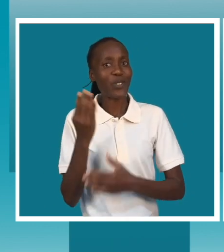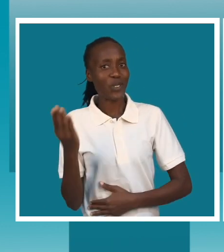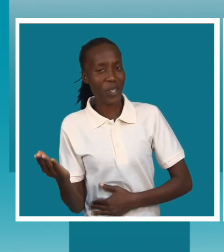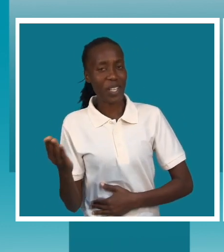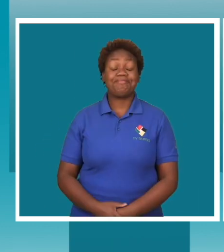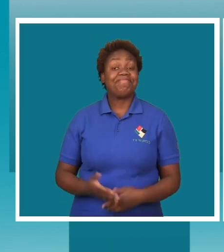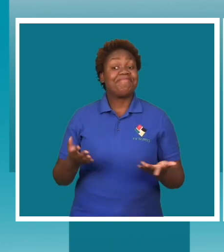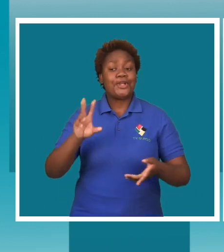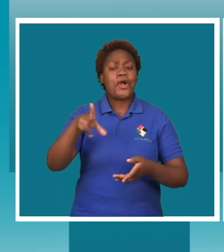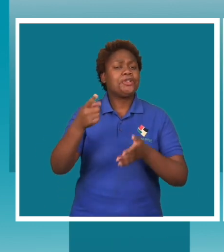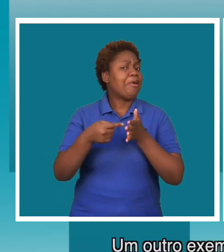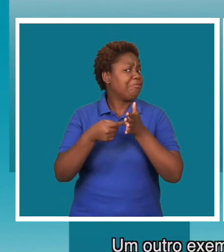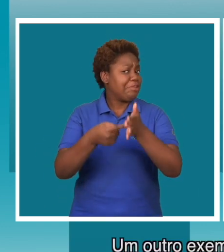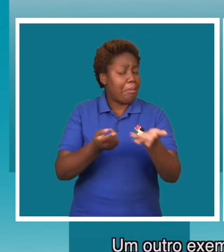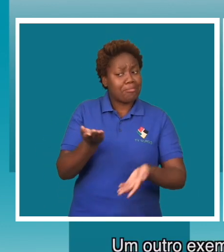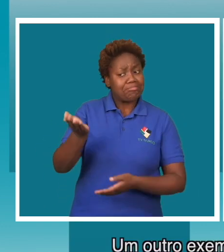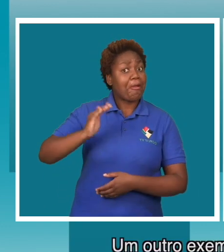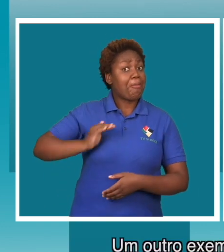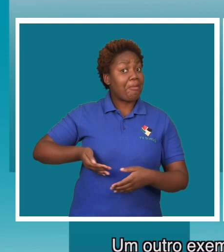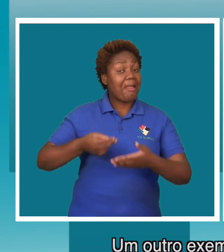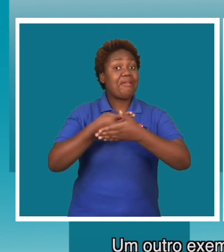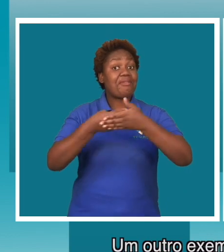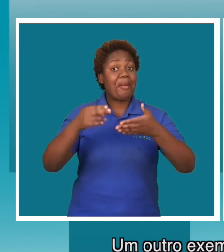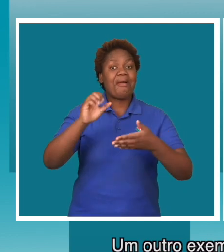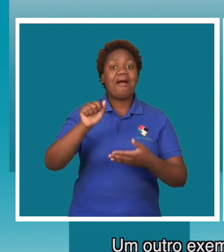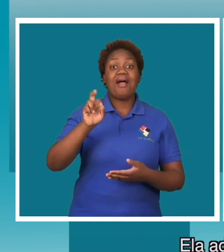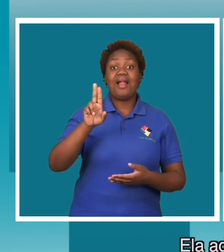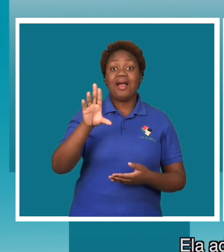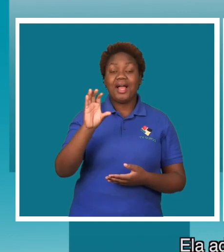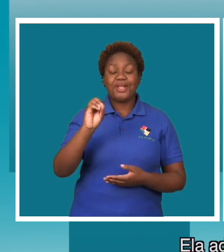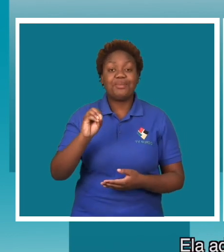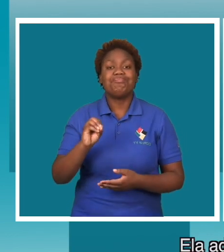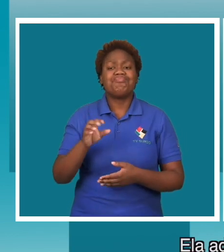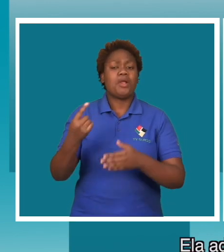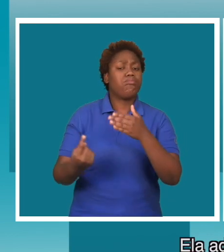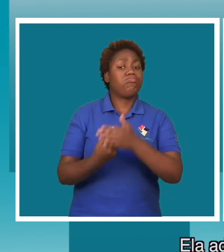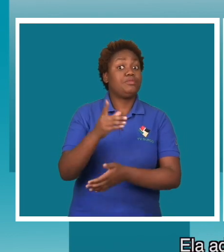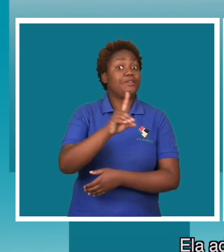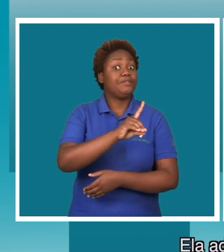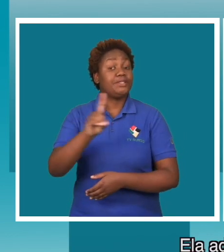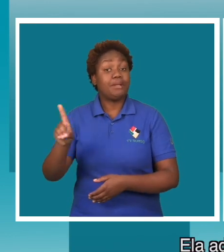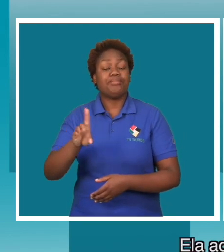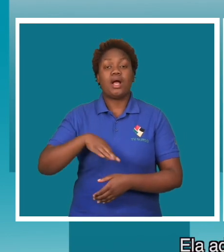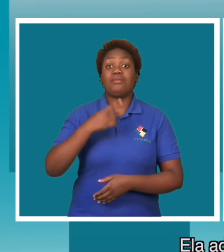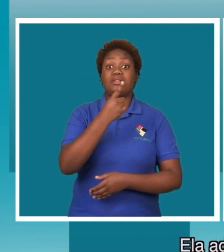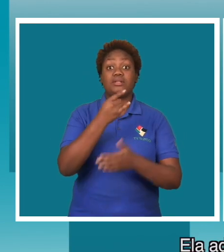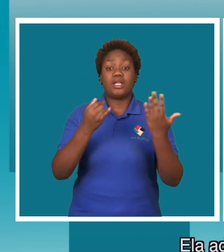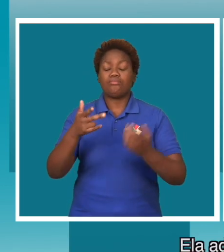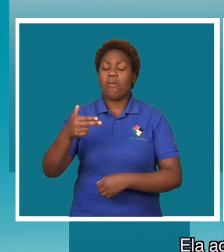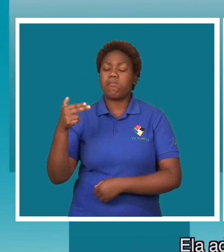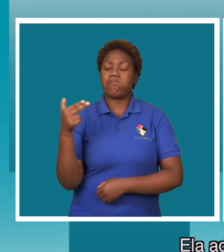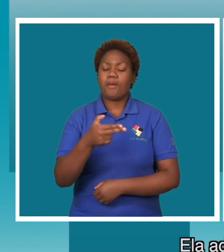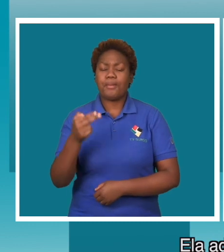ao lado dela. Outro exemplo de superação é Carol Chial. Ela adquiriu a deficiência aos 16 anos.